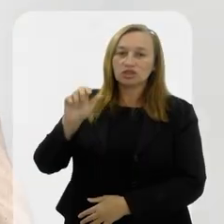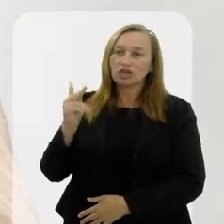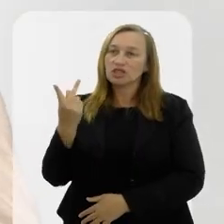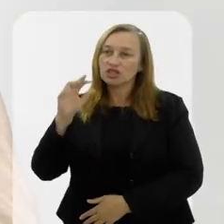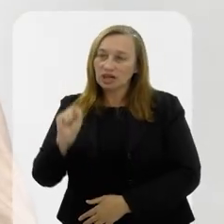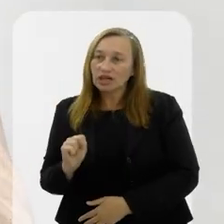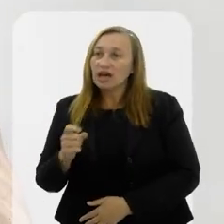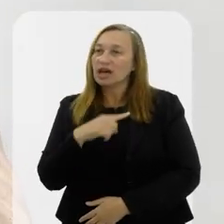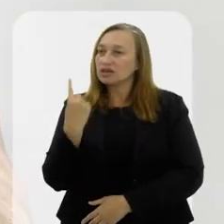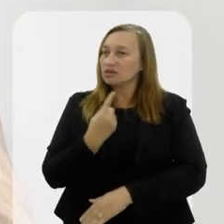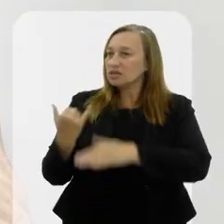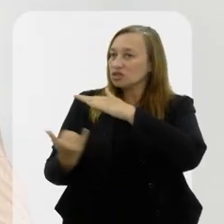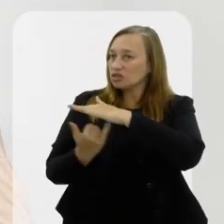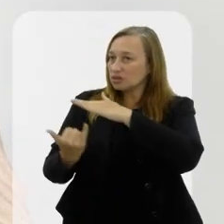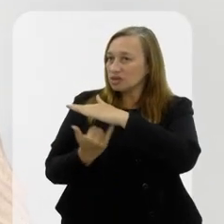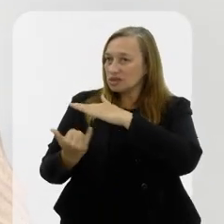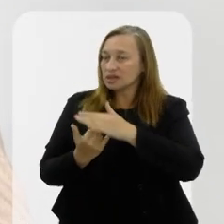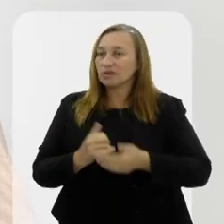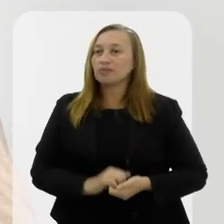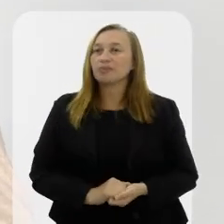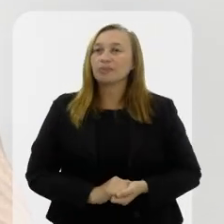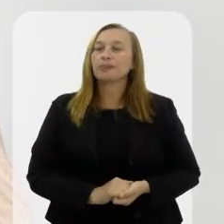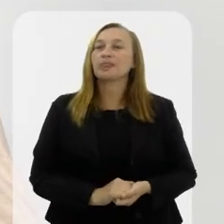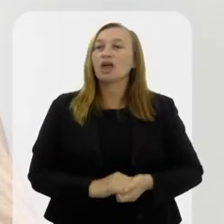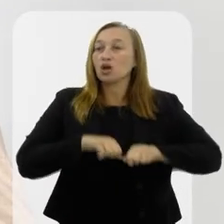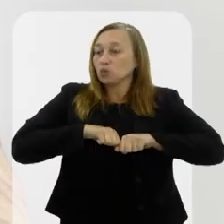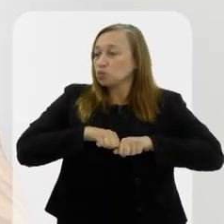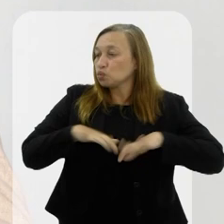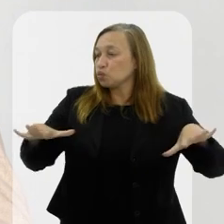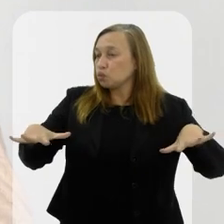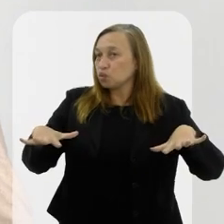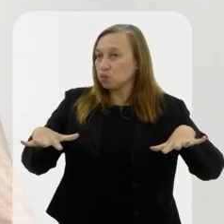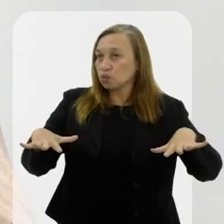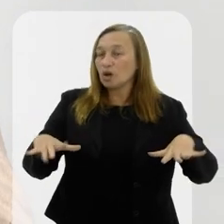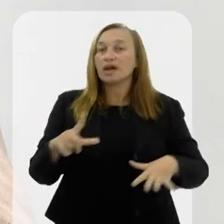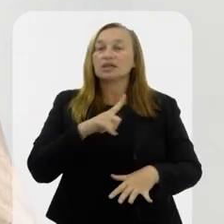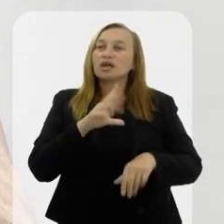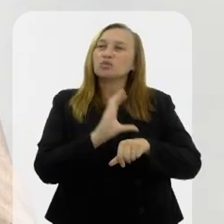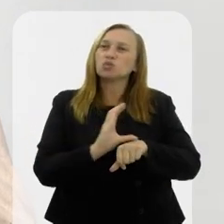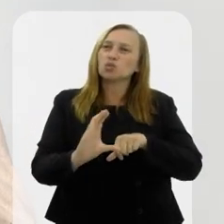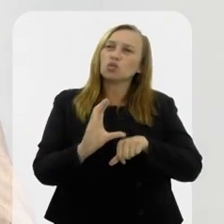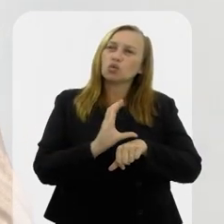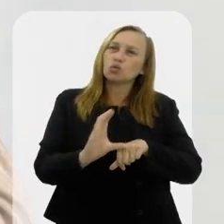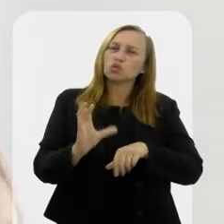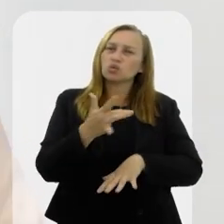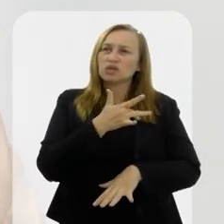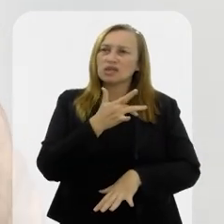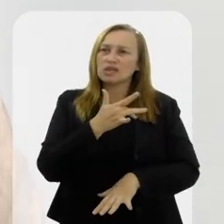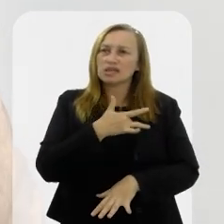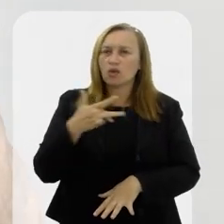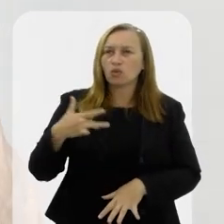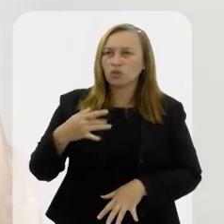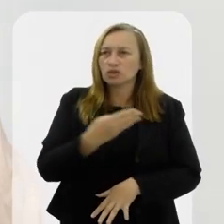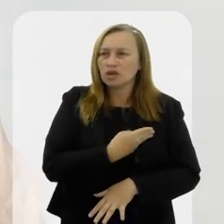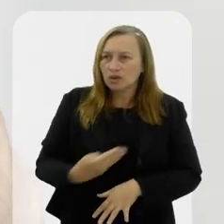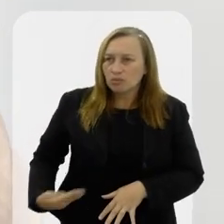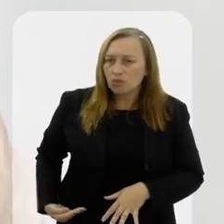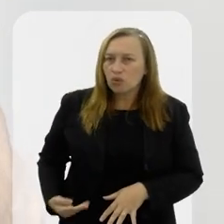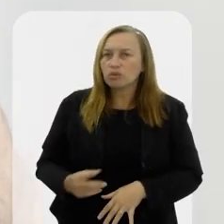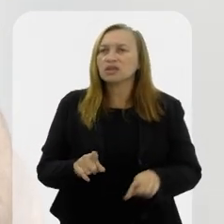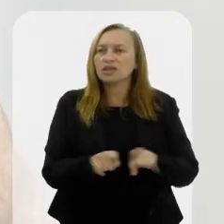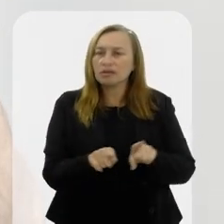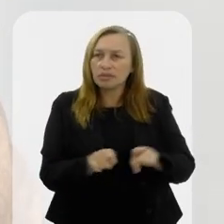É, a nossa instituição, nós estamos em franca expansão, nós temos um curso de